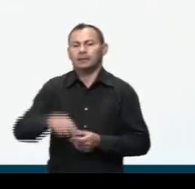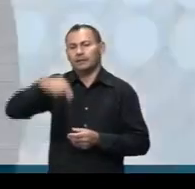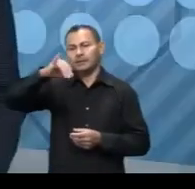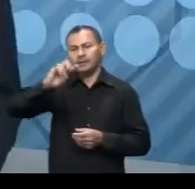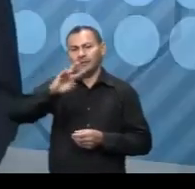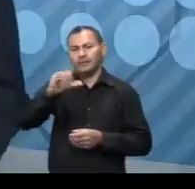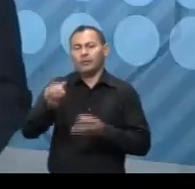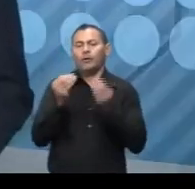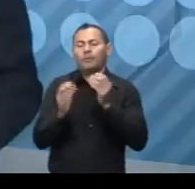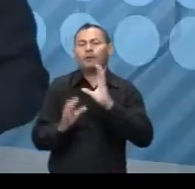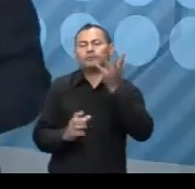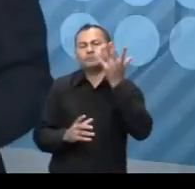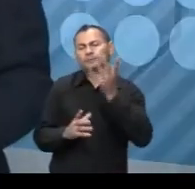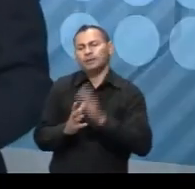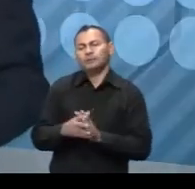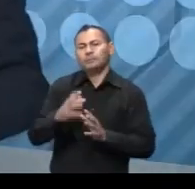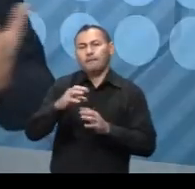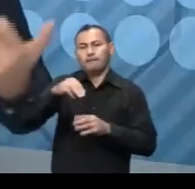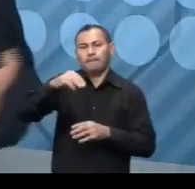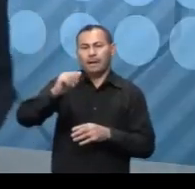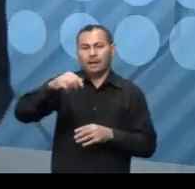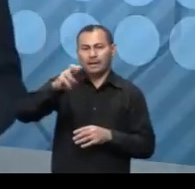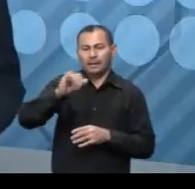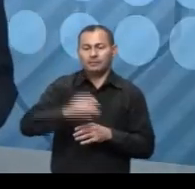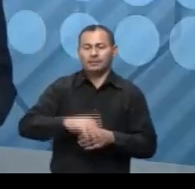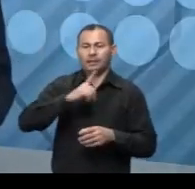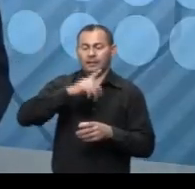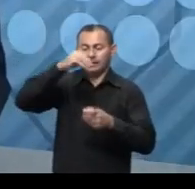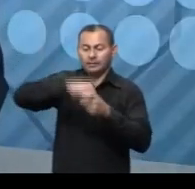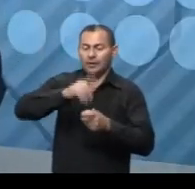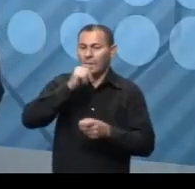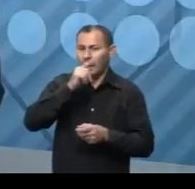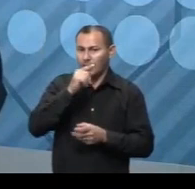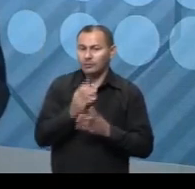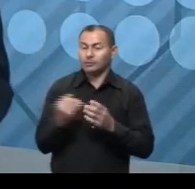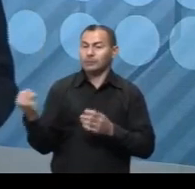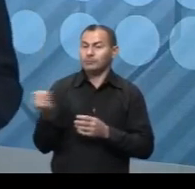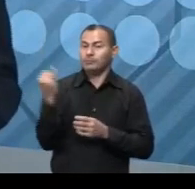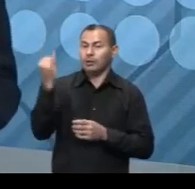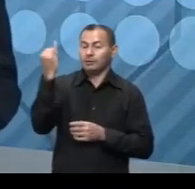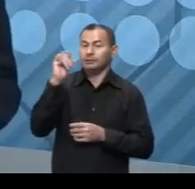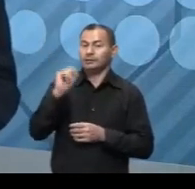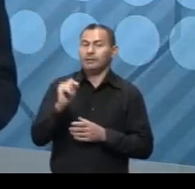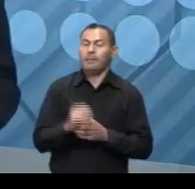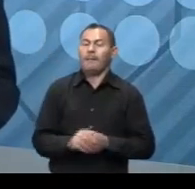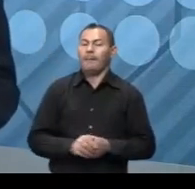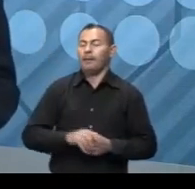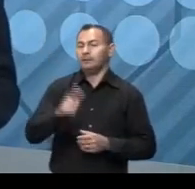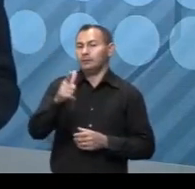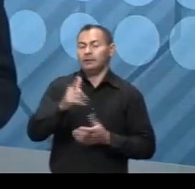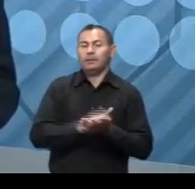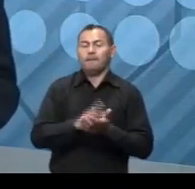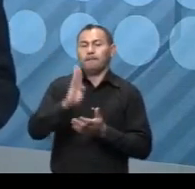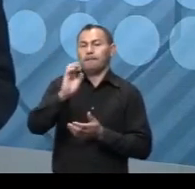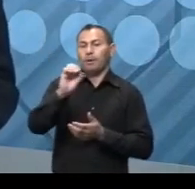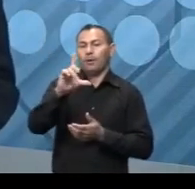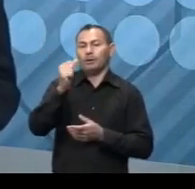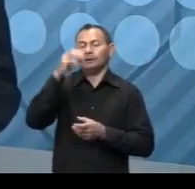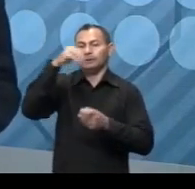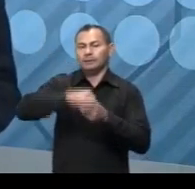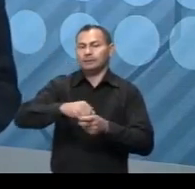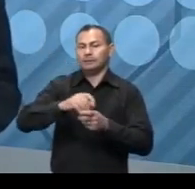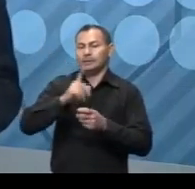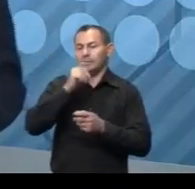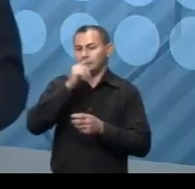esse nível? O nível é uma mangueira, dentro dela vai ter água. Muito importante que não tenha bolhas dentro